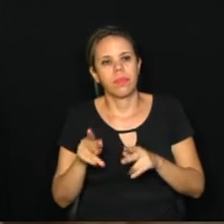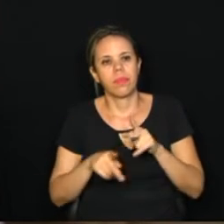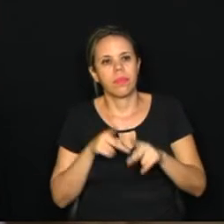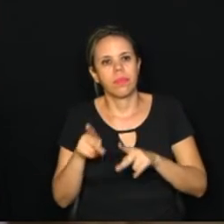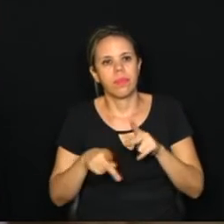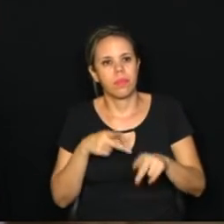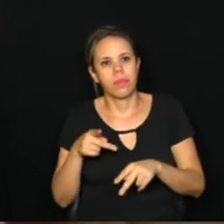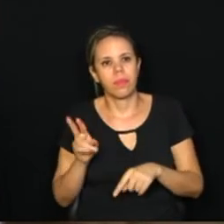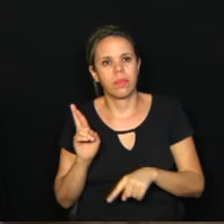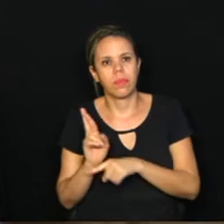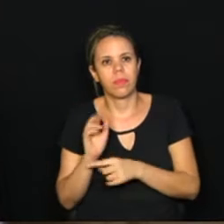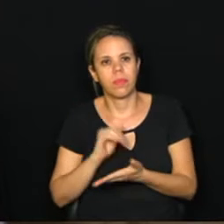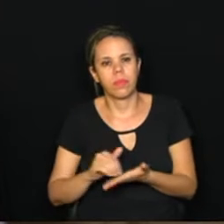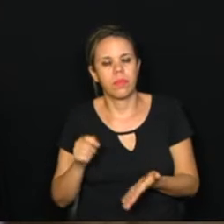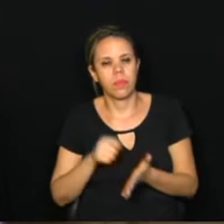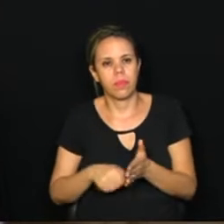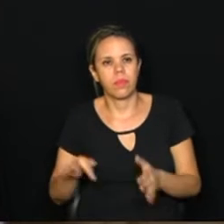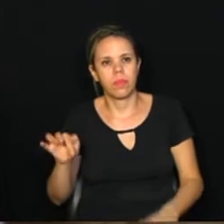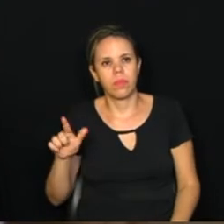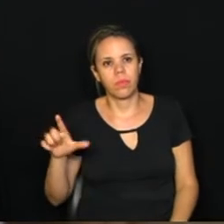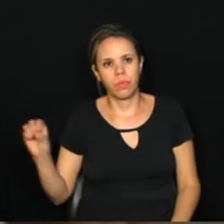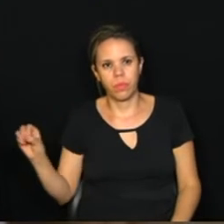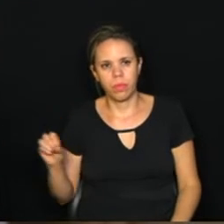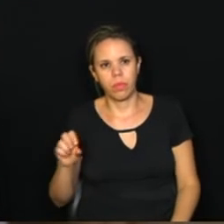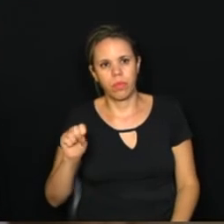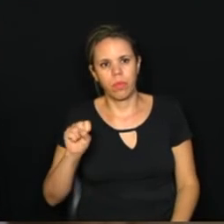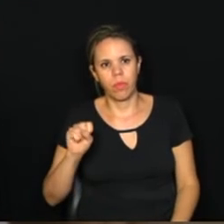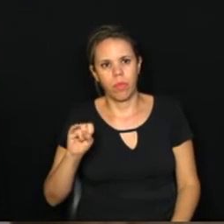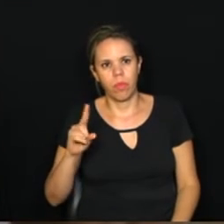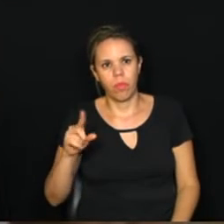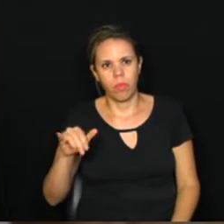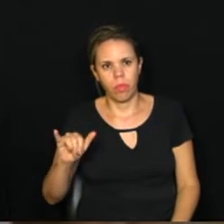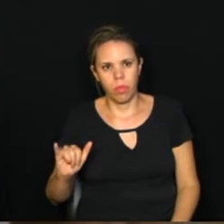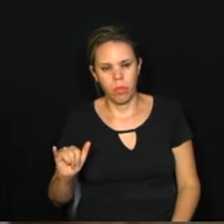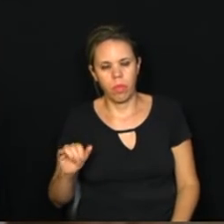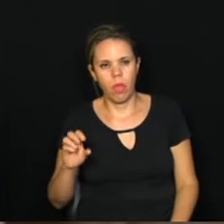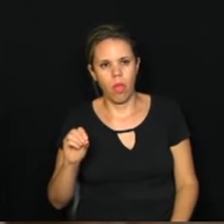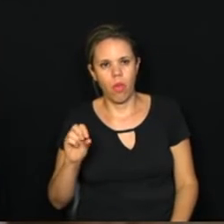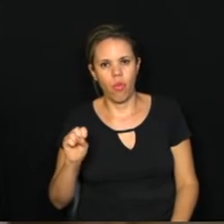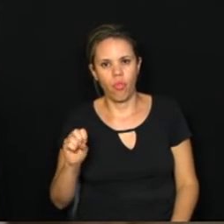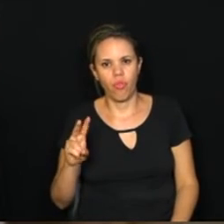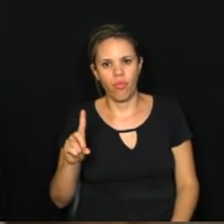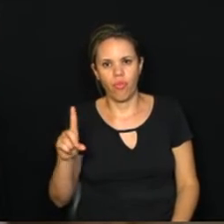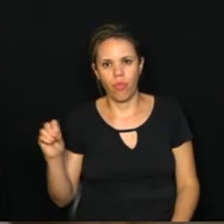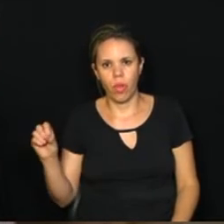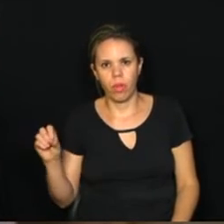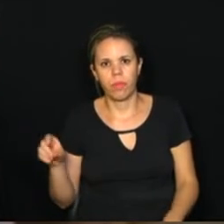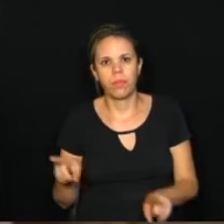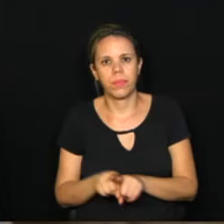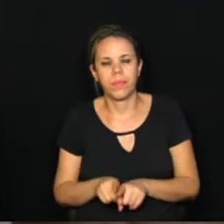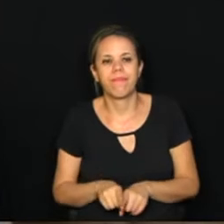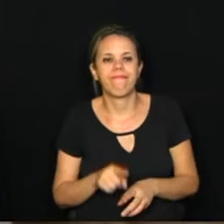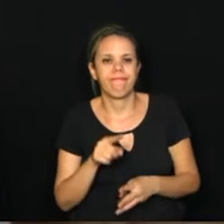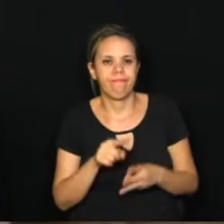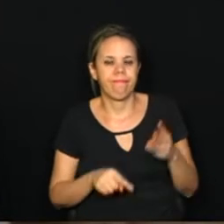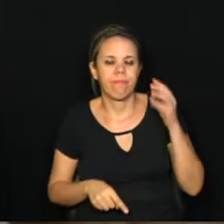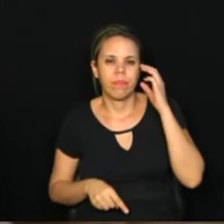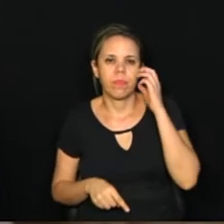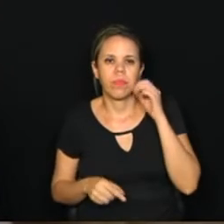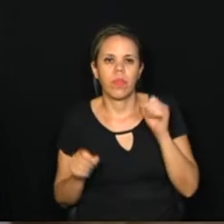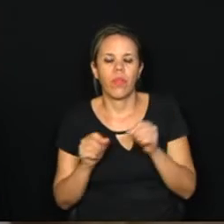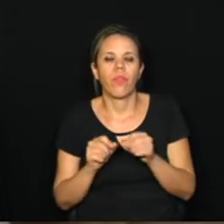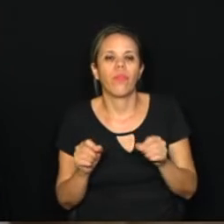dos representantes, do Flávio, do Sidney e do Oswaldo Kaiser aqui também. Eu quero fazer